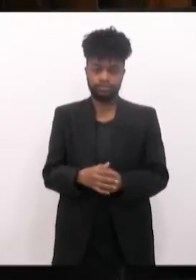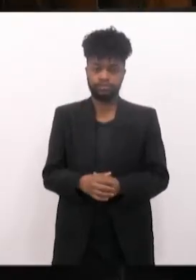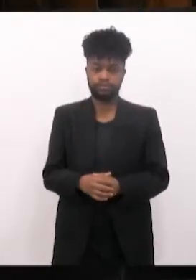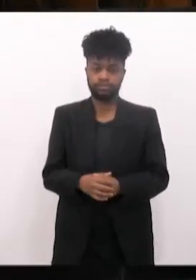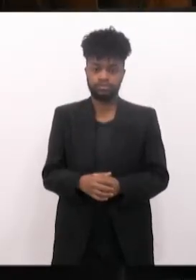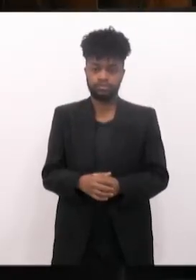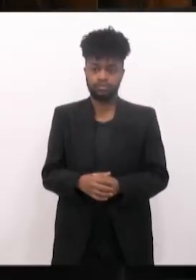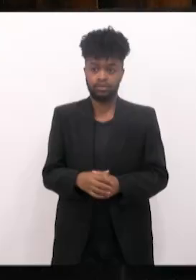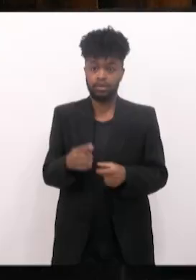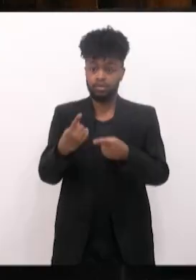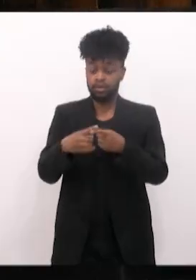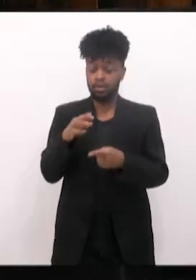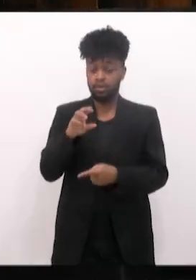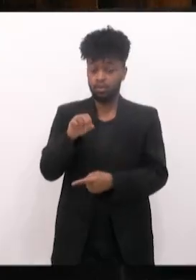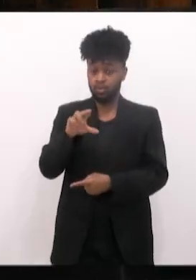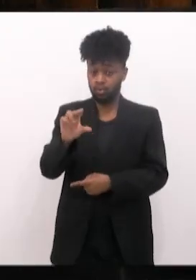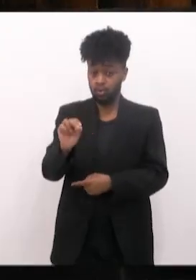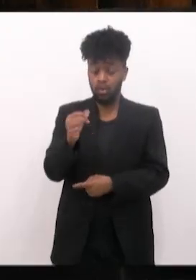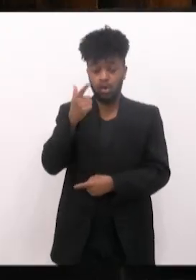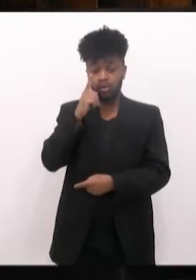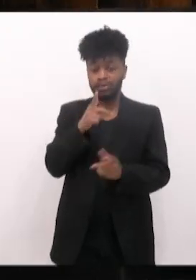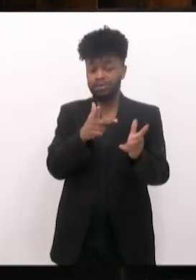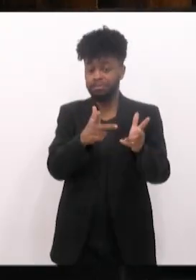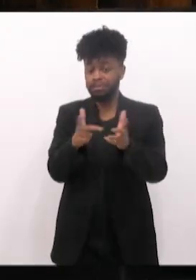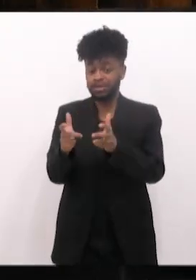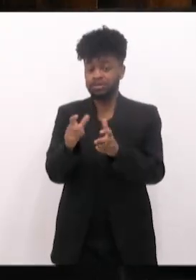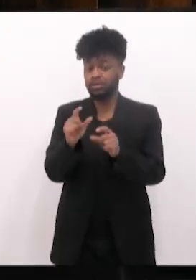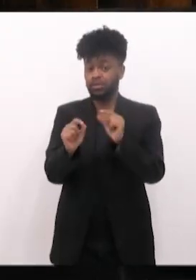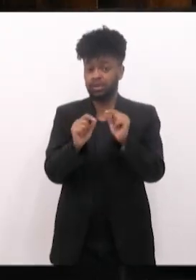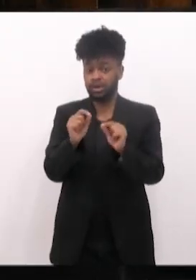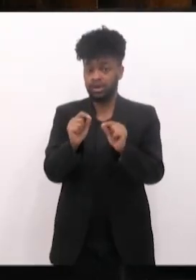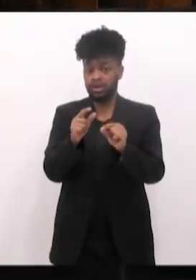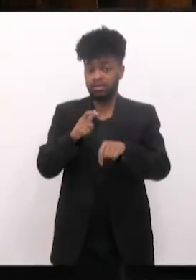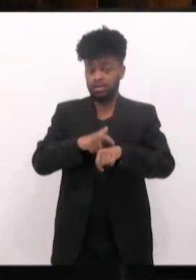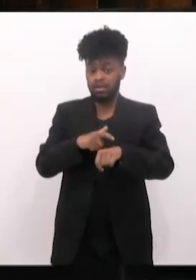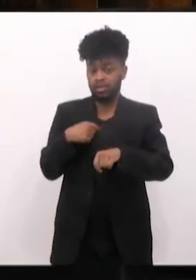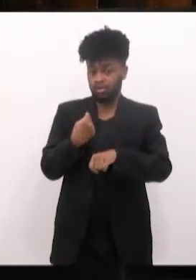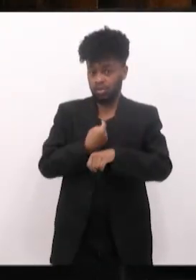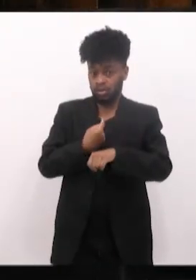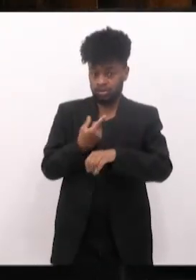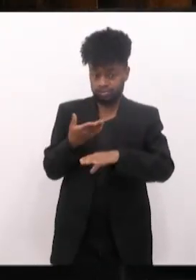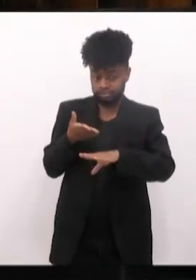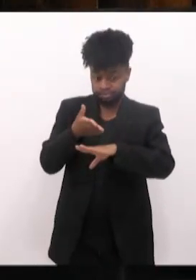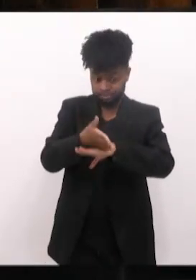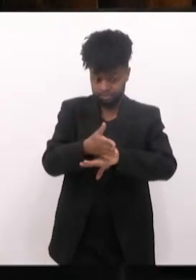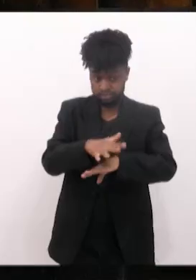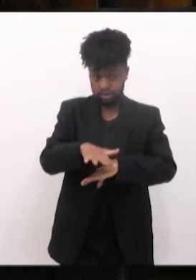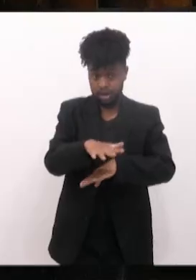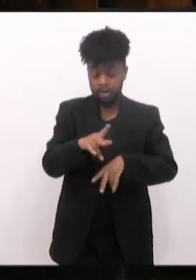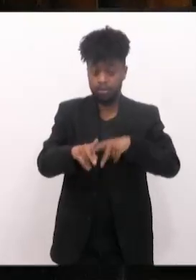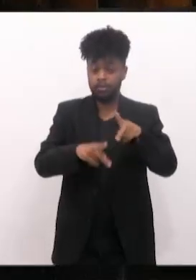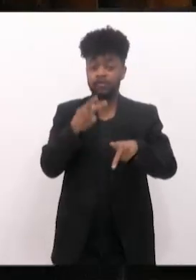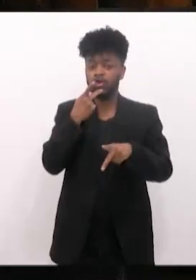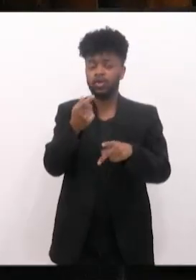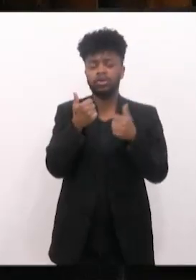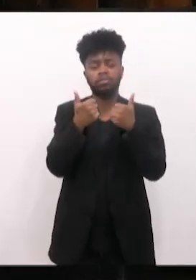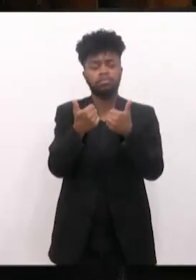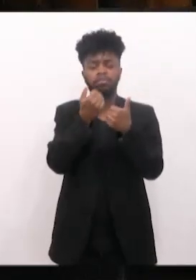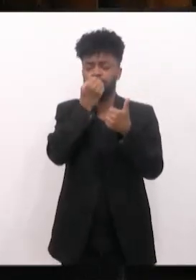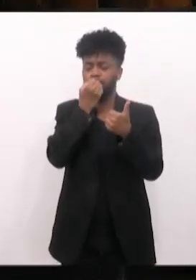O Bruno Assunção pôde ver ali, quando nós desembarcamos, a população falando: que bom que vocês estão